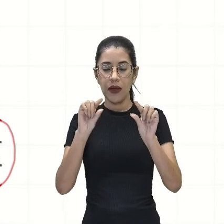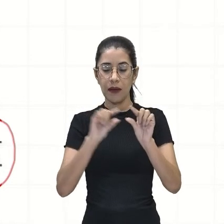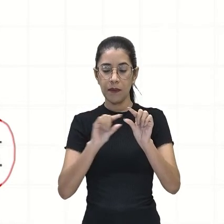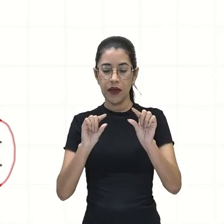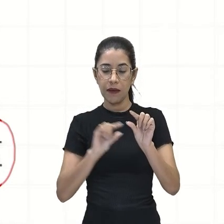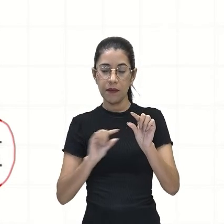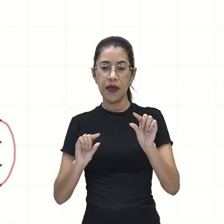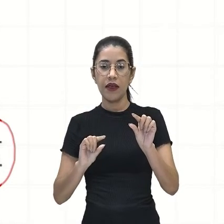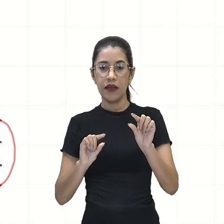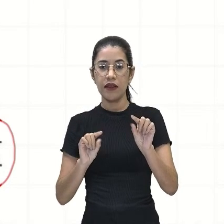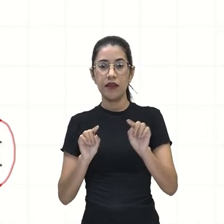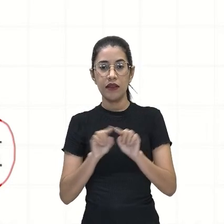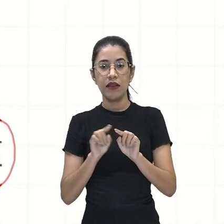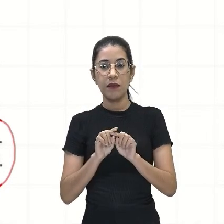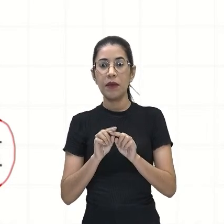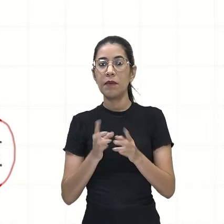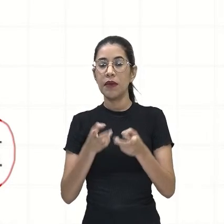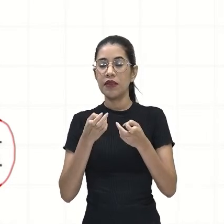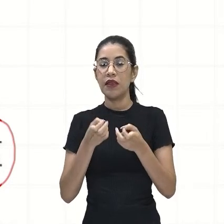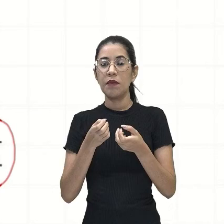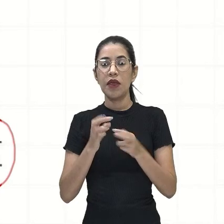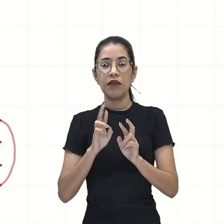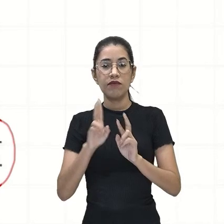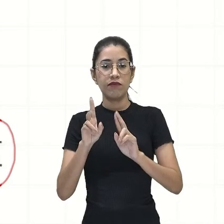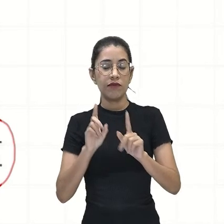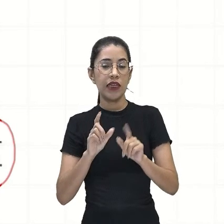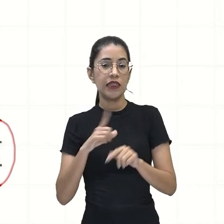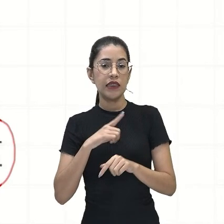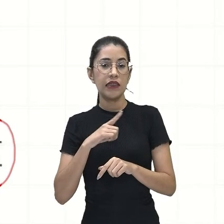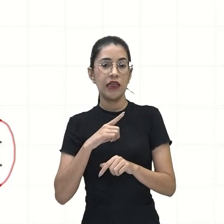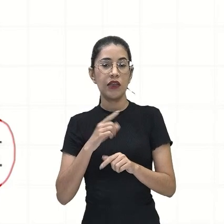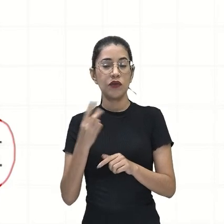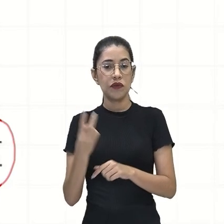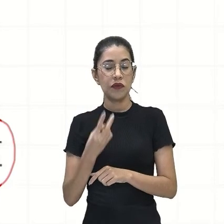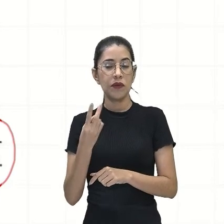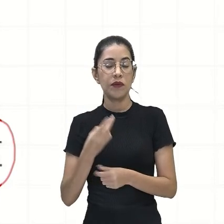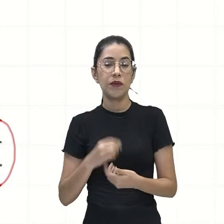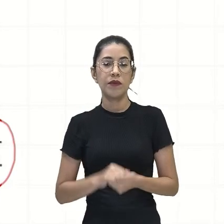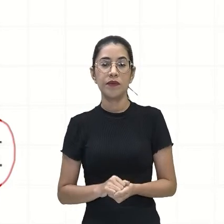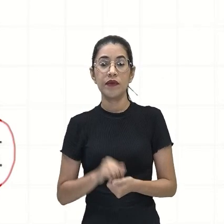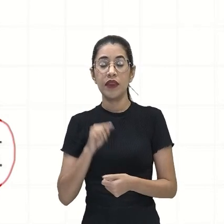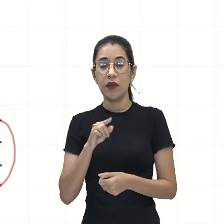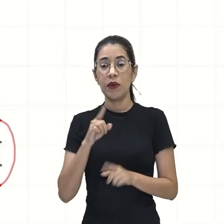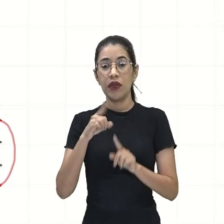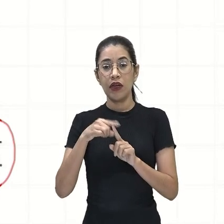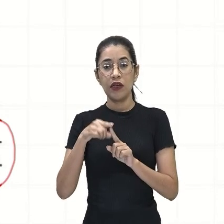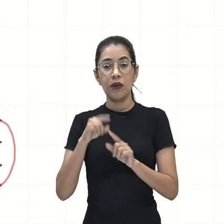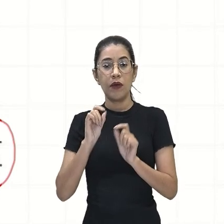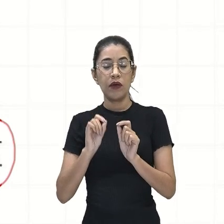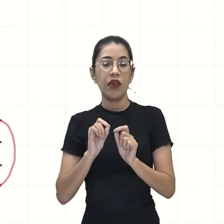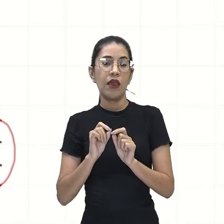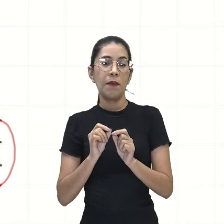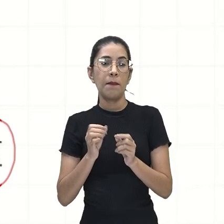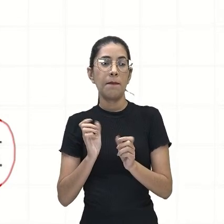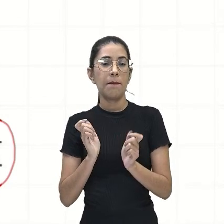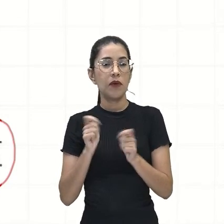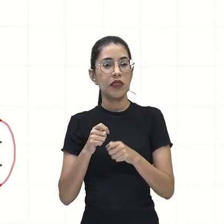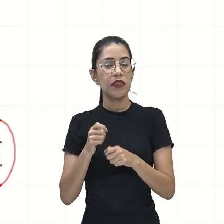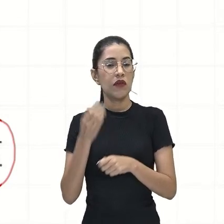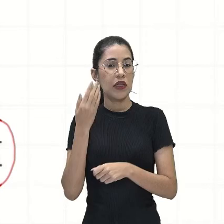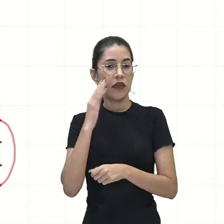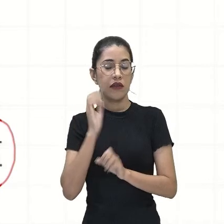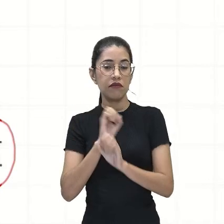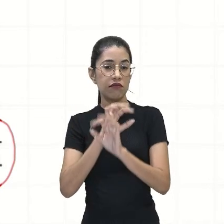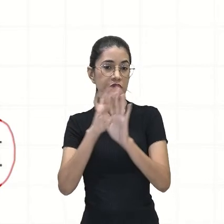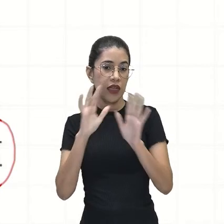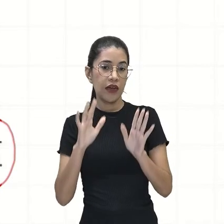a diferença das colunas, né? Então, esse gráfico aqui é um gráfico que ele nos leva a uma leitura bem mais tranquila.